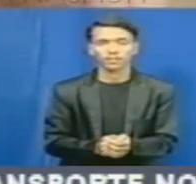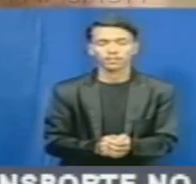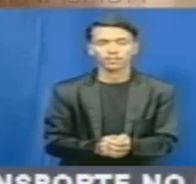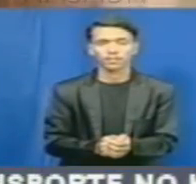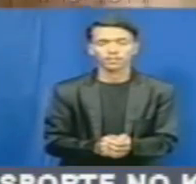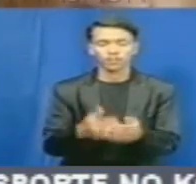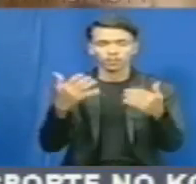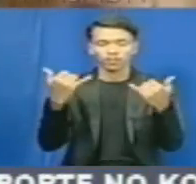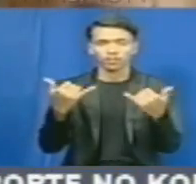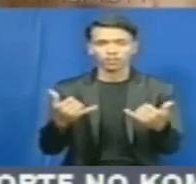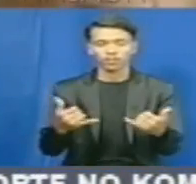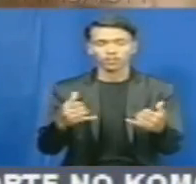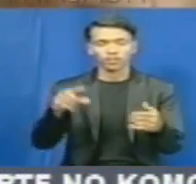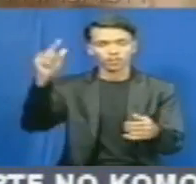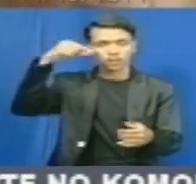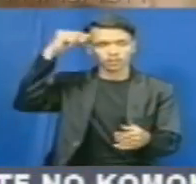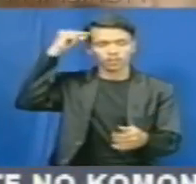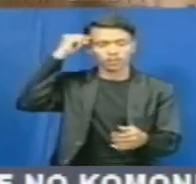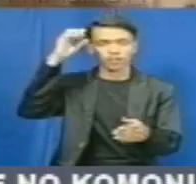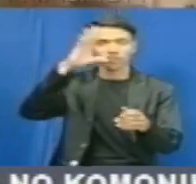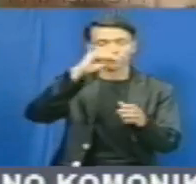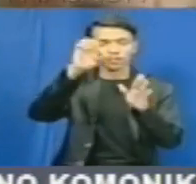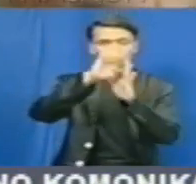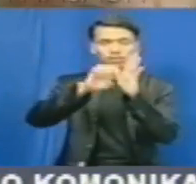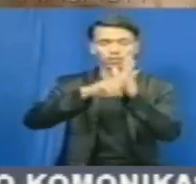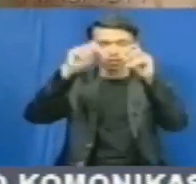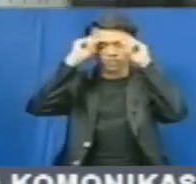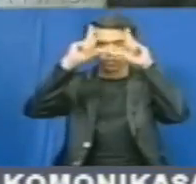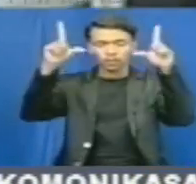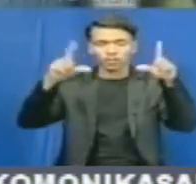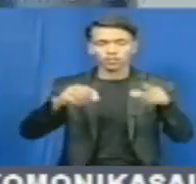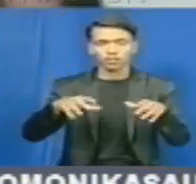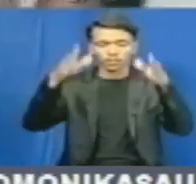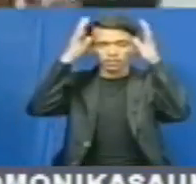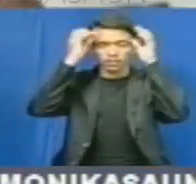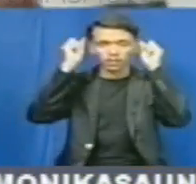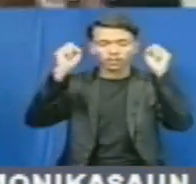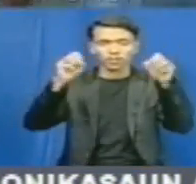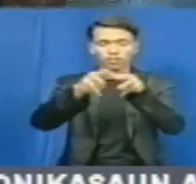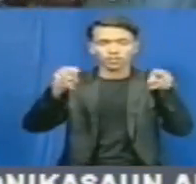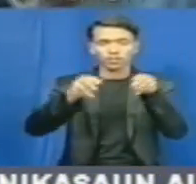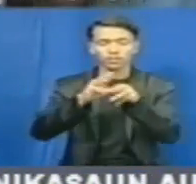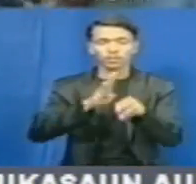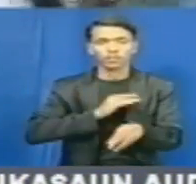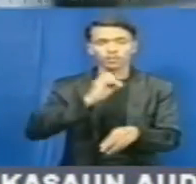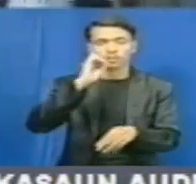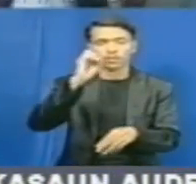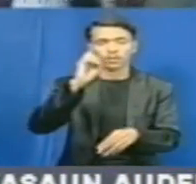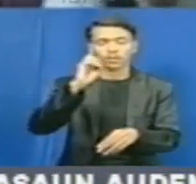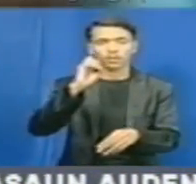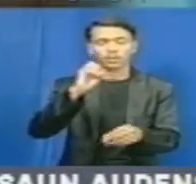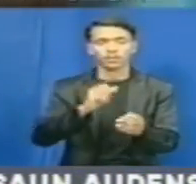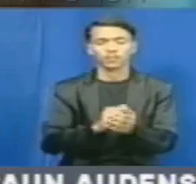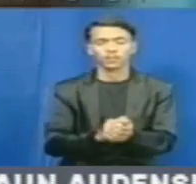Akato hiloro, gobernu, estar Timor Leste, Presidente da Autoridade do Município, Bobonaru Ernesto de Oliveira